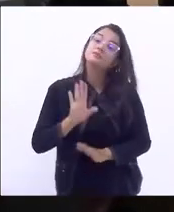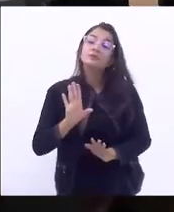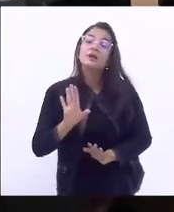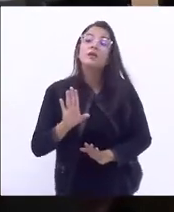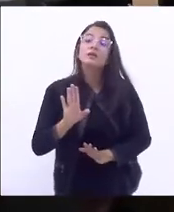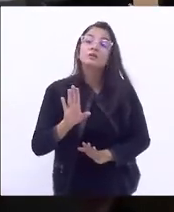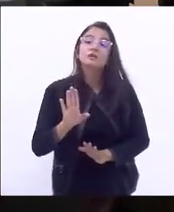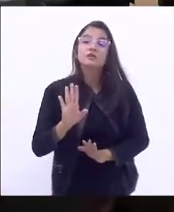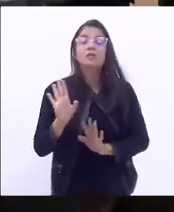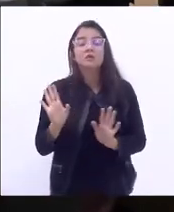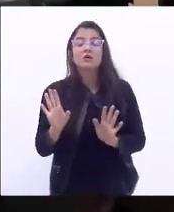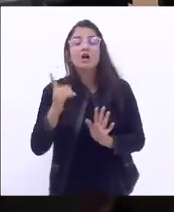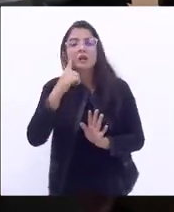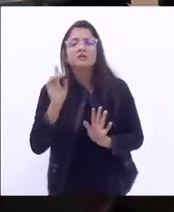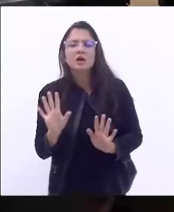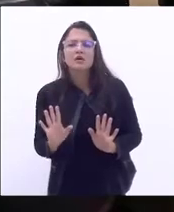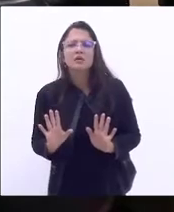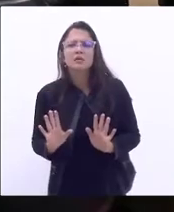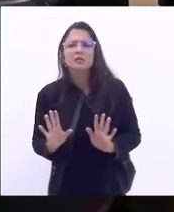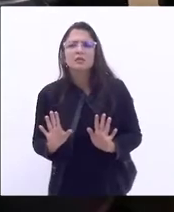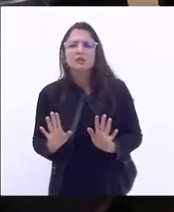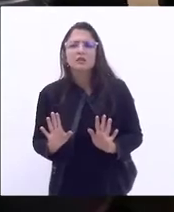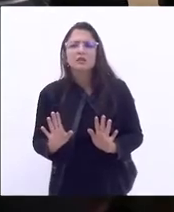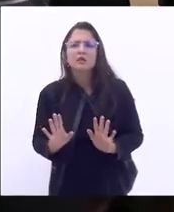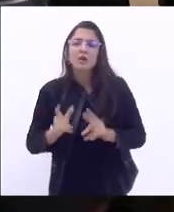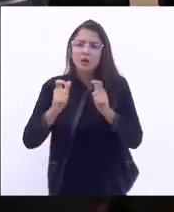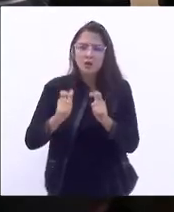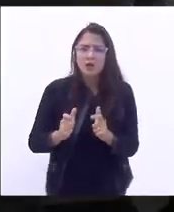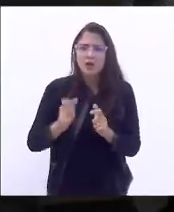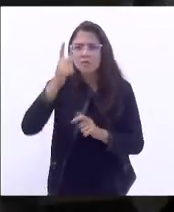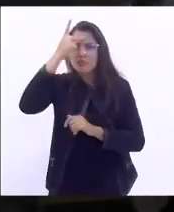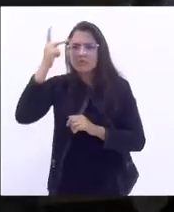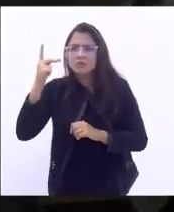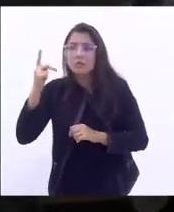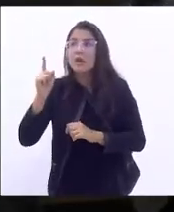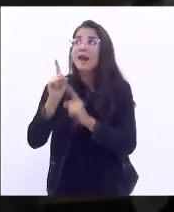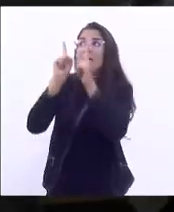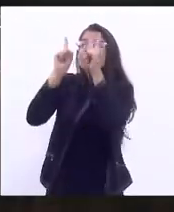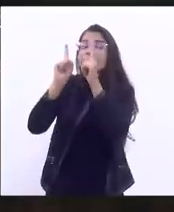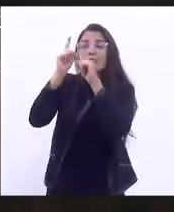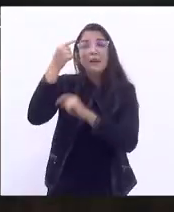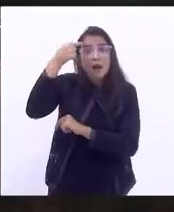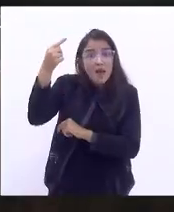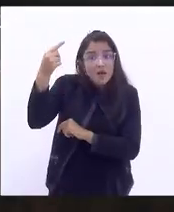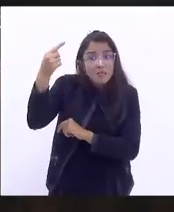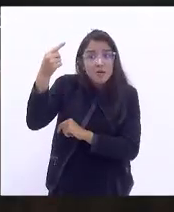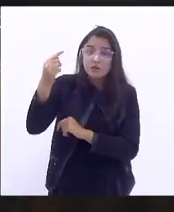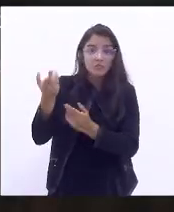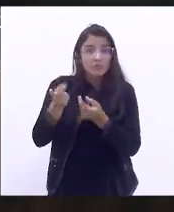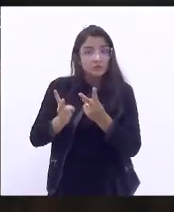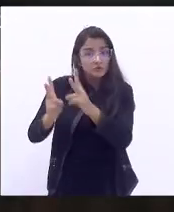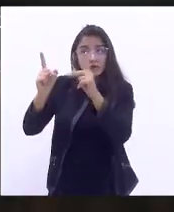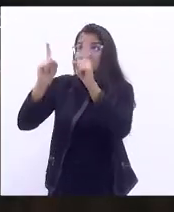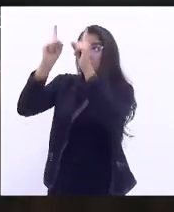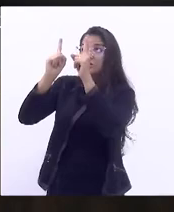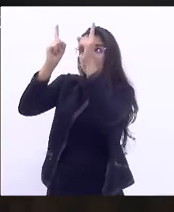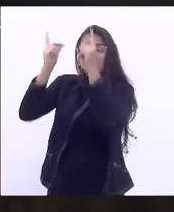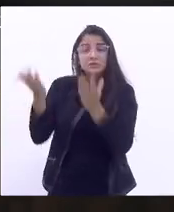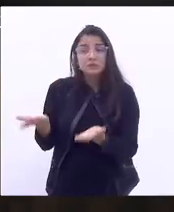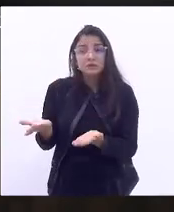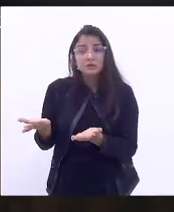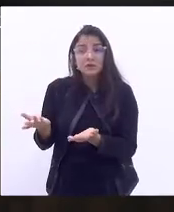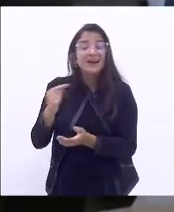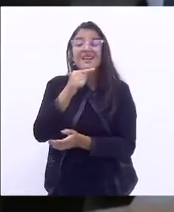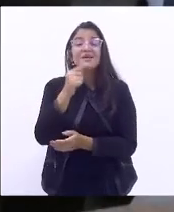sim. Mas o local da plateia era lá em cima. Eu sei, mas continua lá em cima. Aqui são as